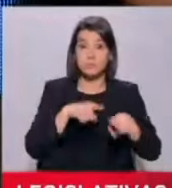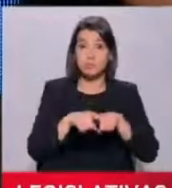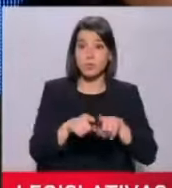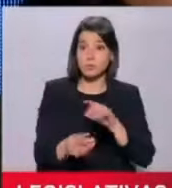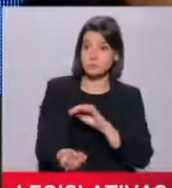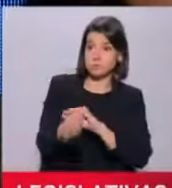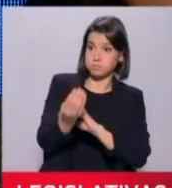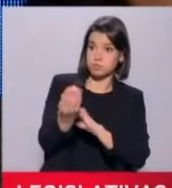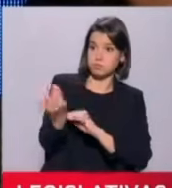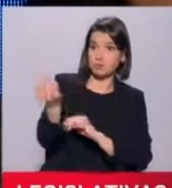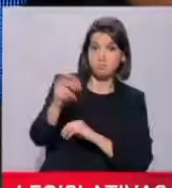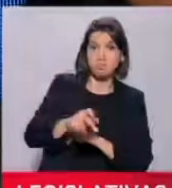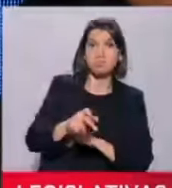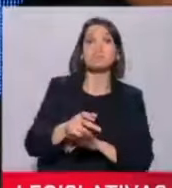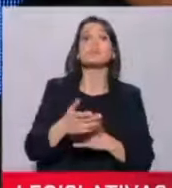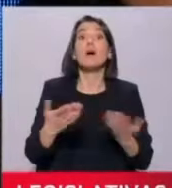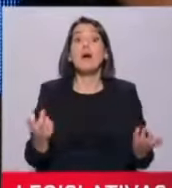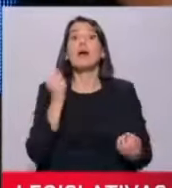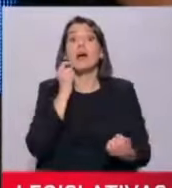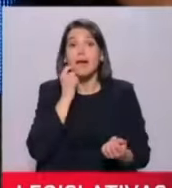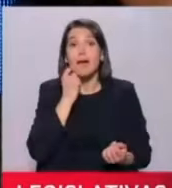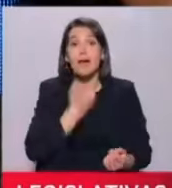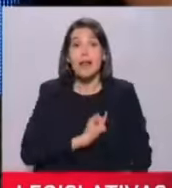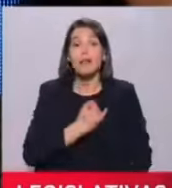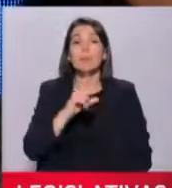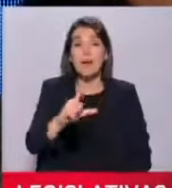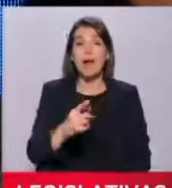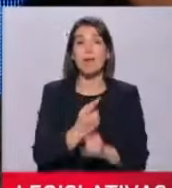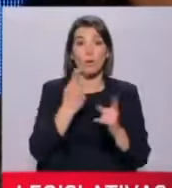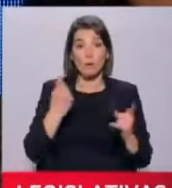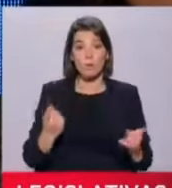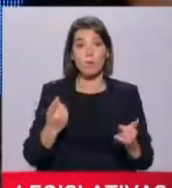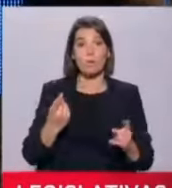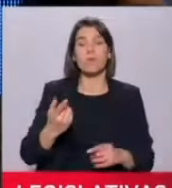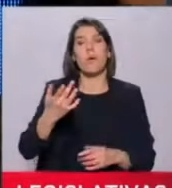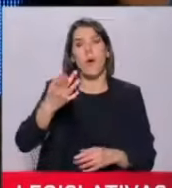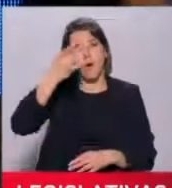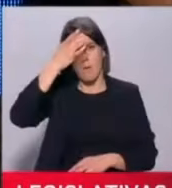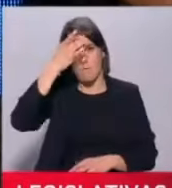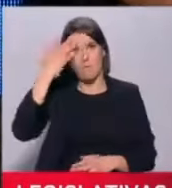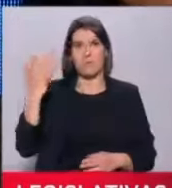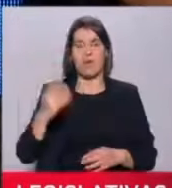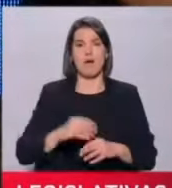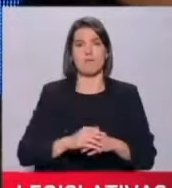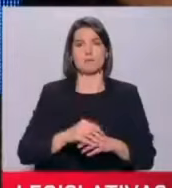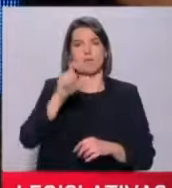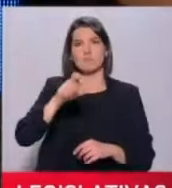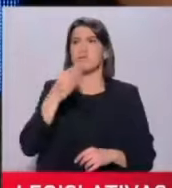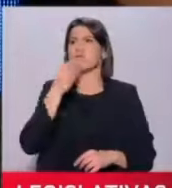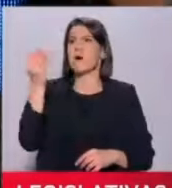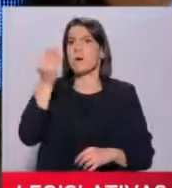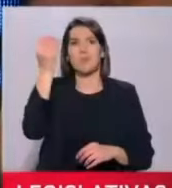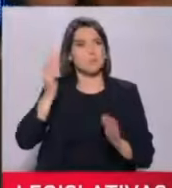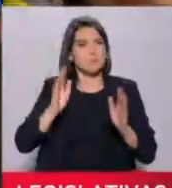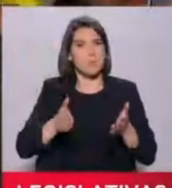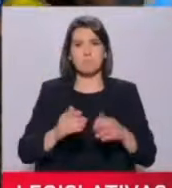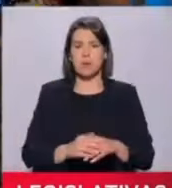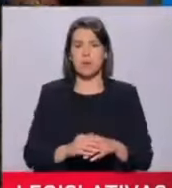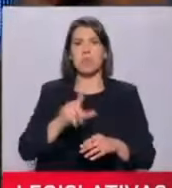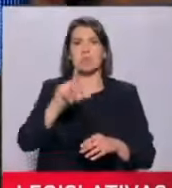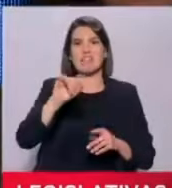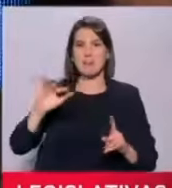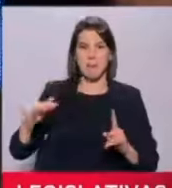esse fenômeno político é incentivo Liberal porque com ideias sem protagonistas com 100